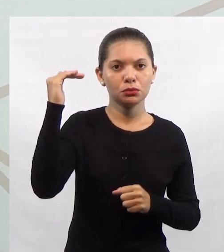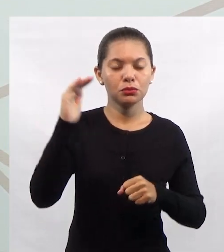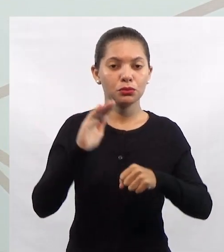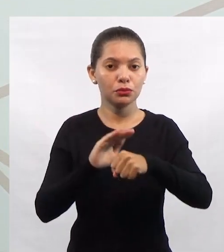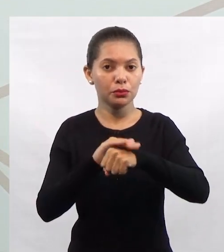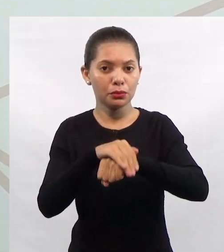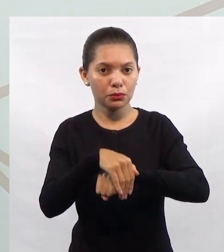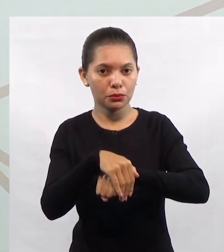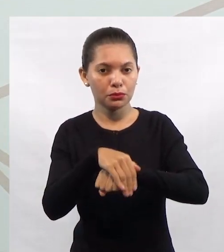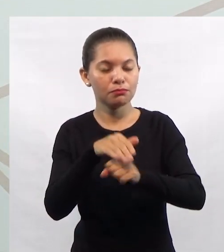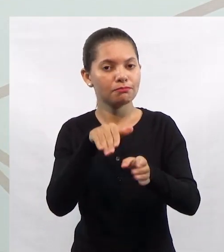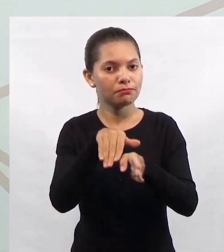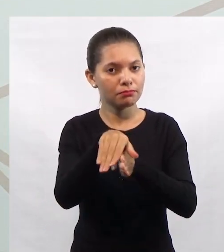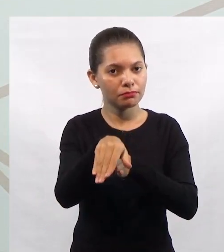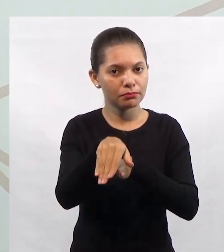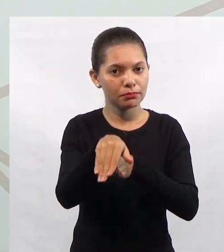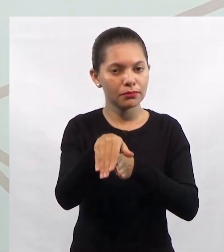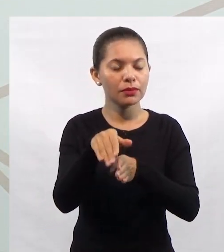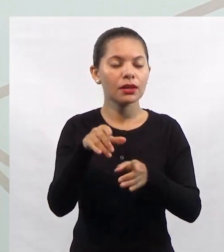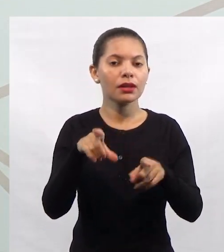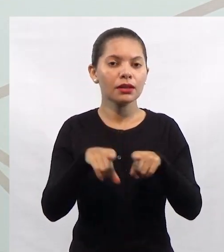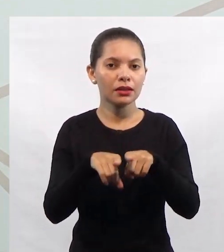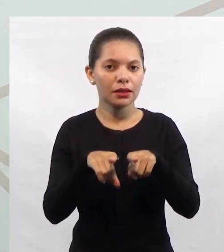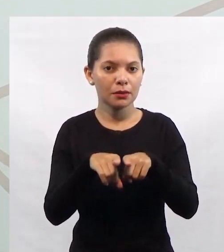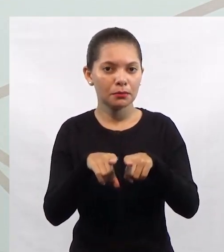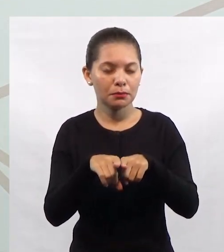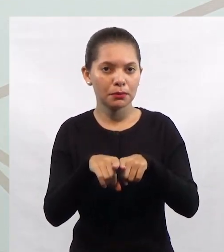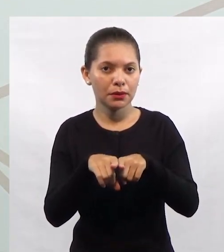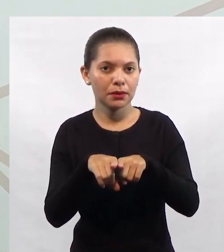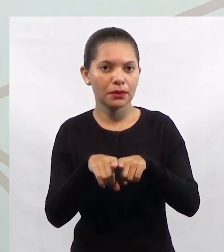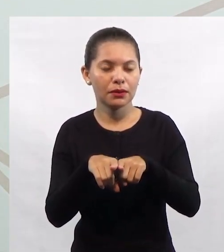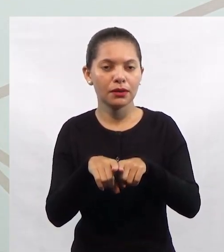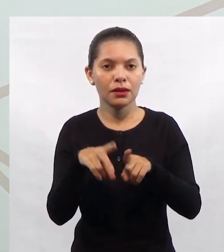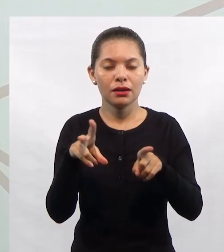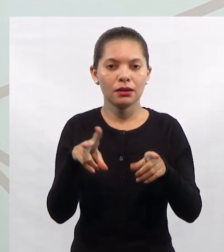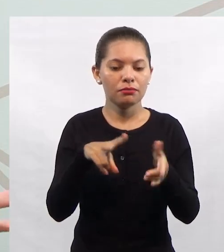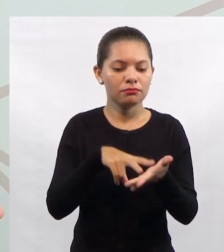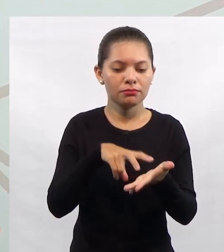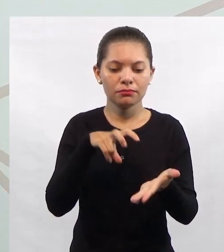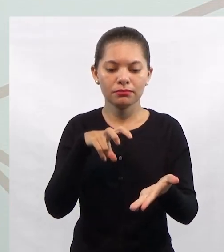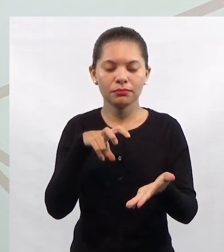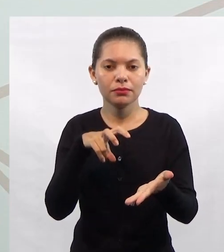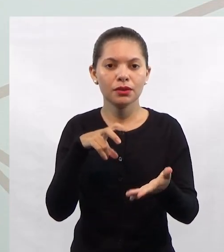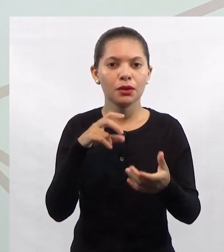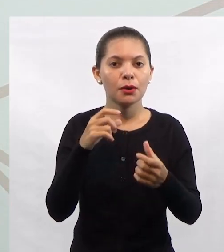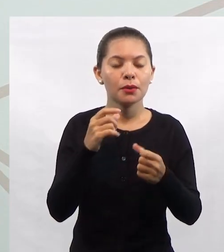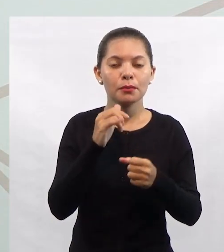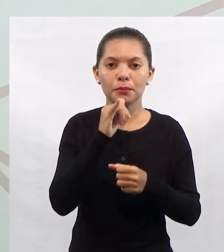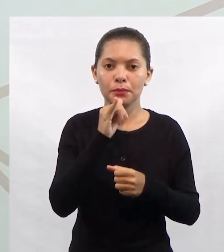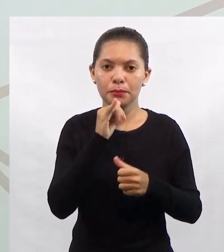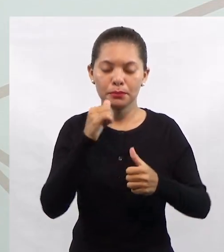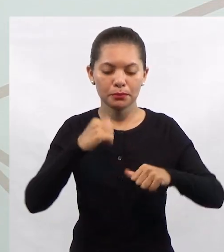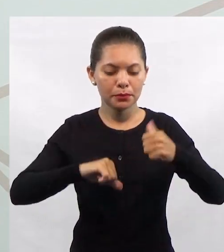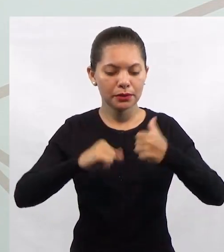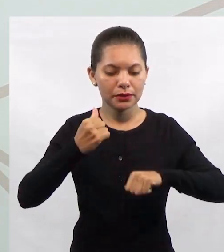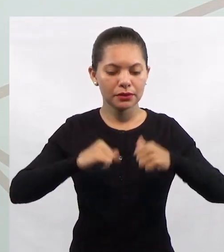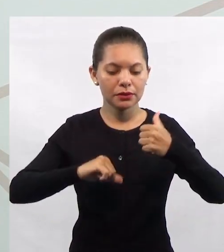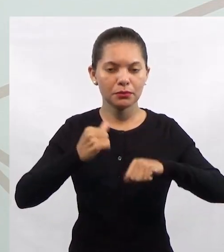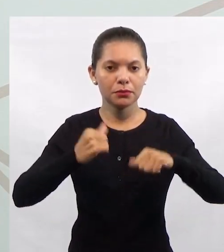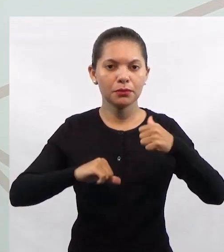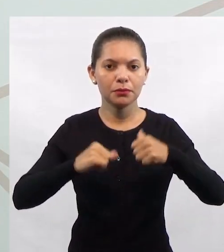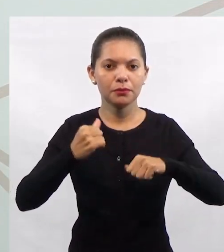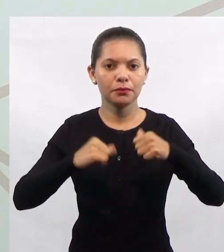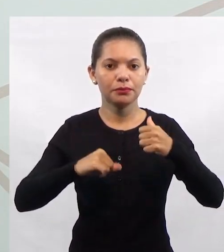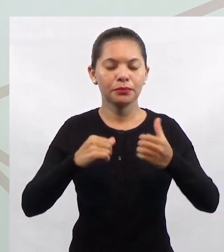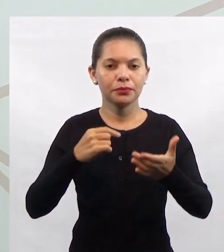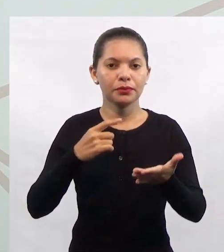preferencialmente recomendado pela LDB, mas também no período diurno, porque os exames supletivos, por exemplo, podem ser feitos durante